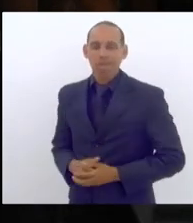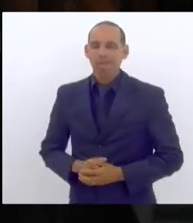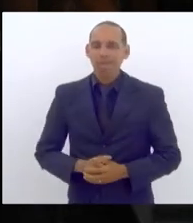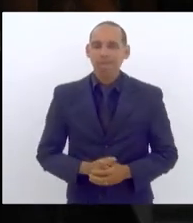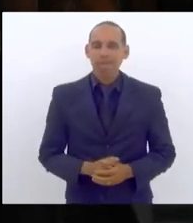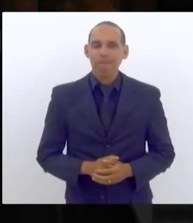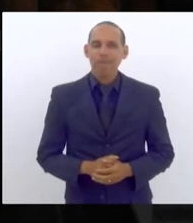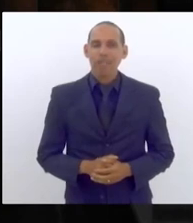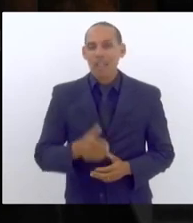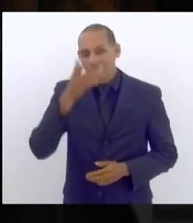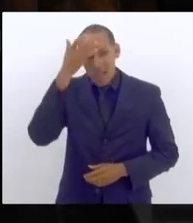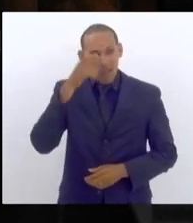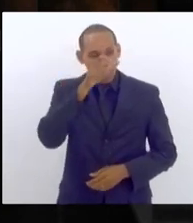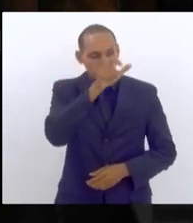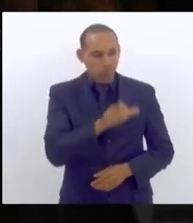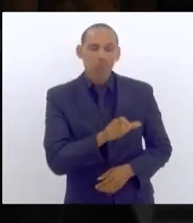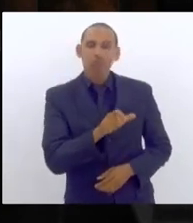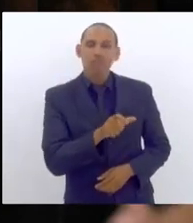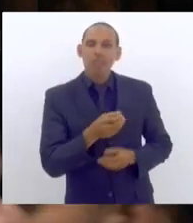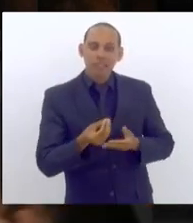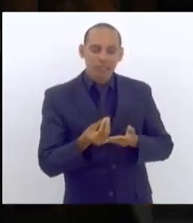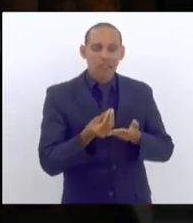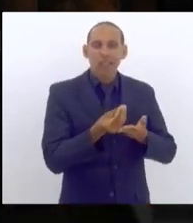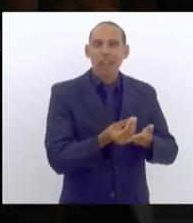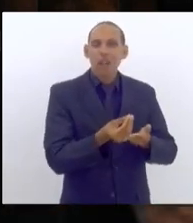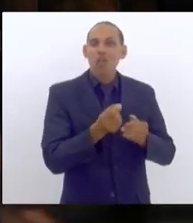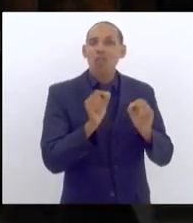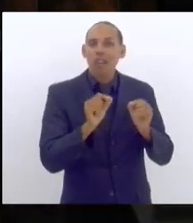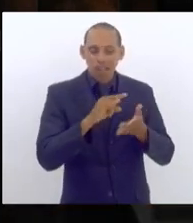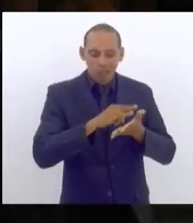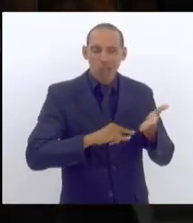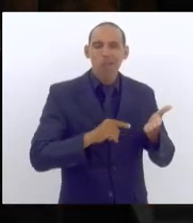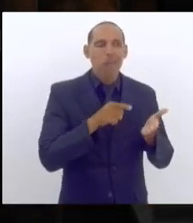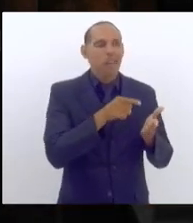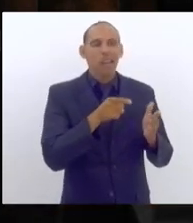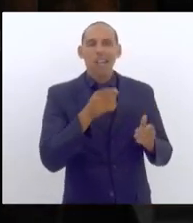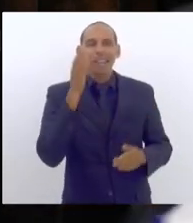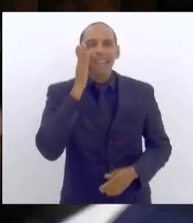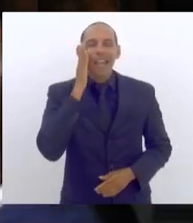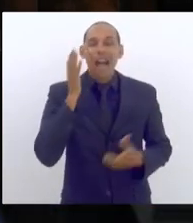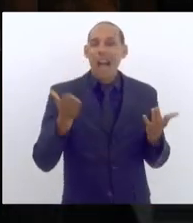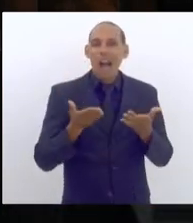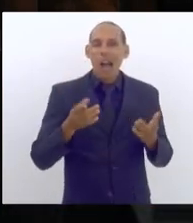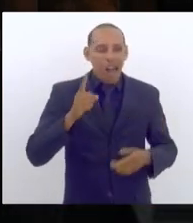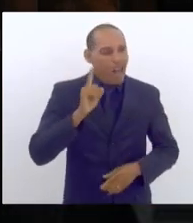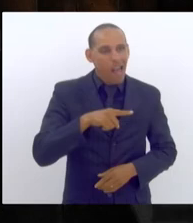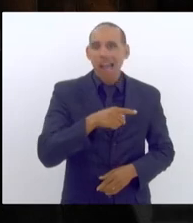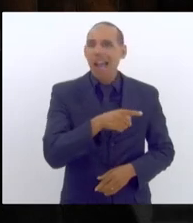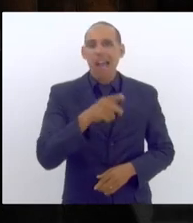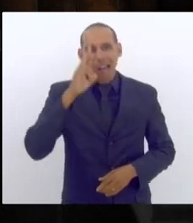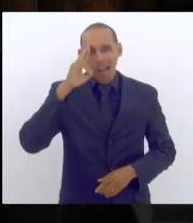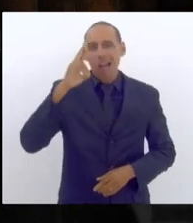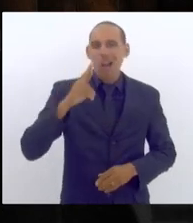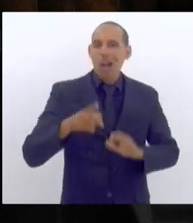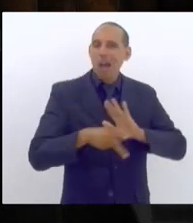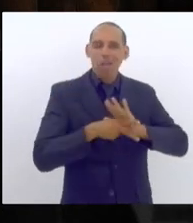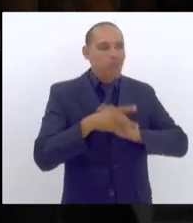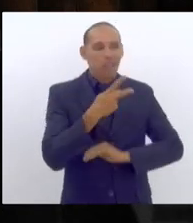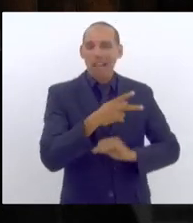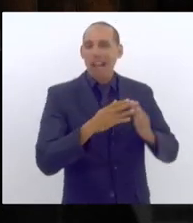É a pessoa receber um documento a qual ela sabe que é dona de fato e de direito da sua